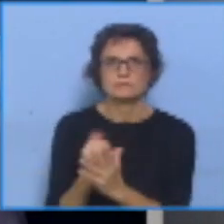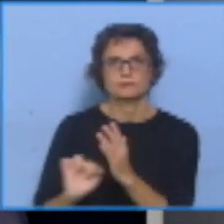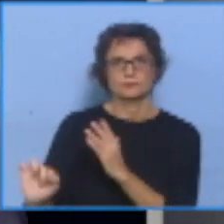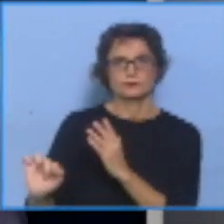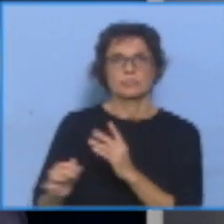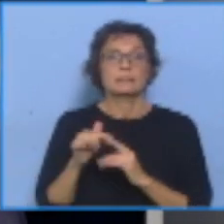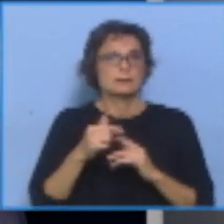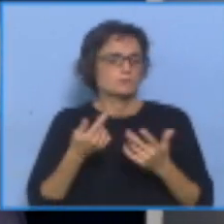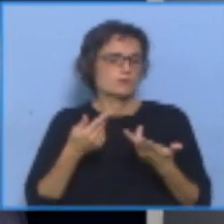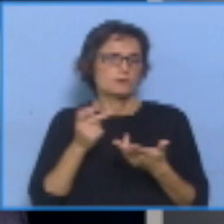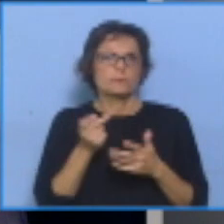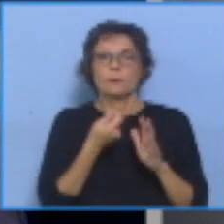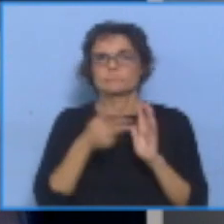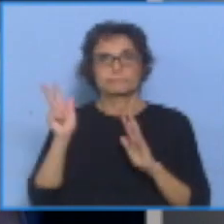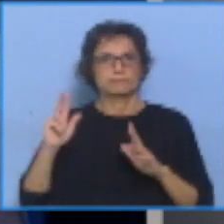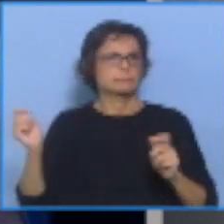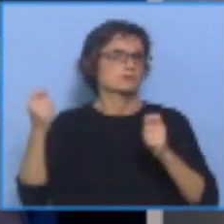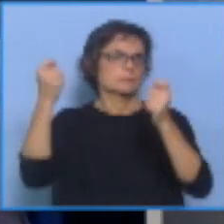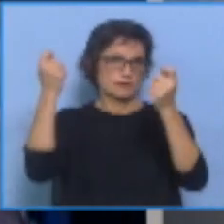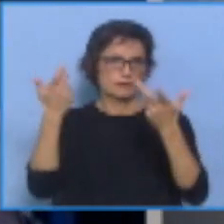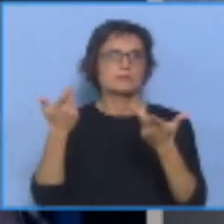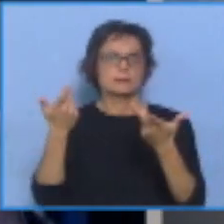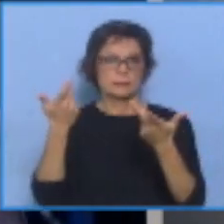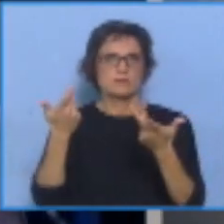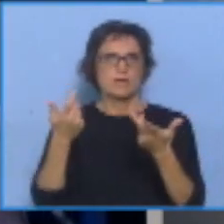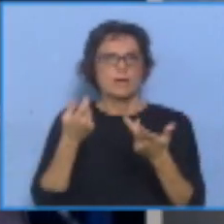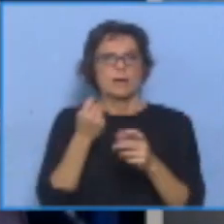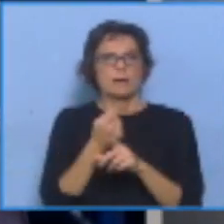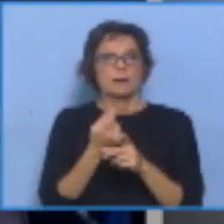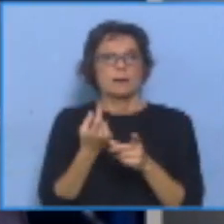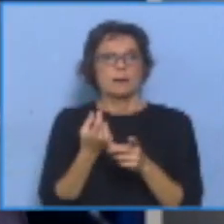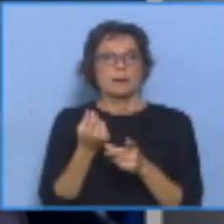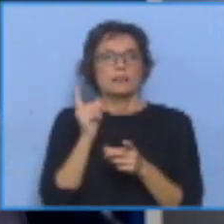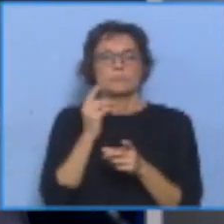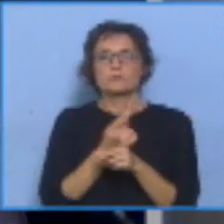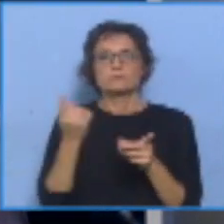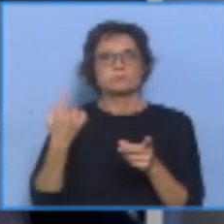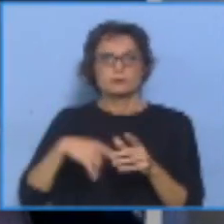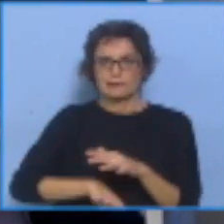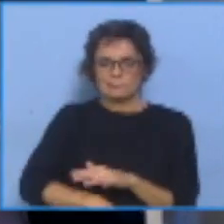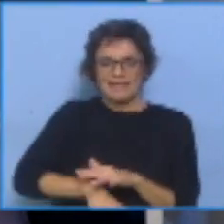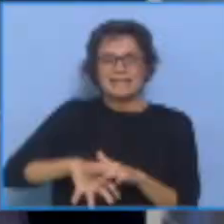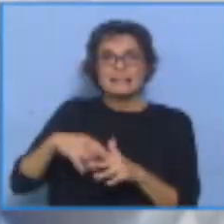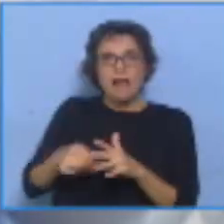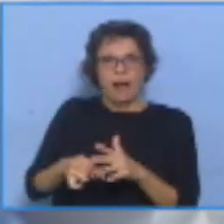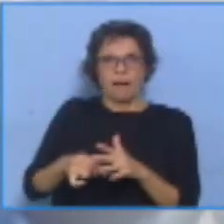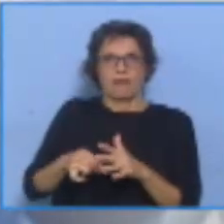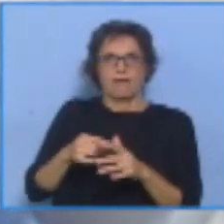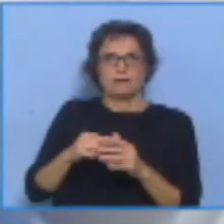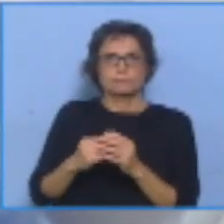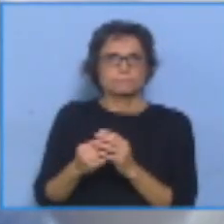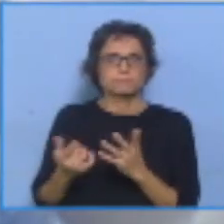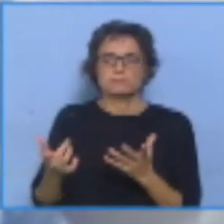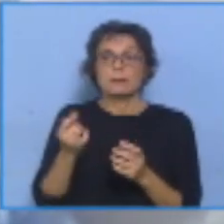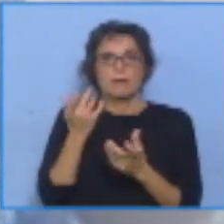centenário absolutamente enraizado, no sentido que não foi preciso criar nada artificial, coisa que a